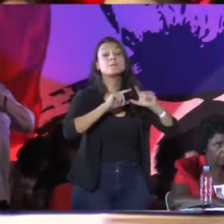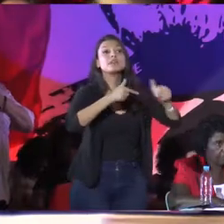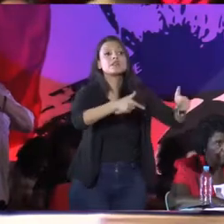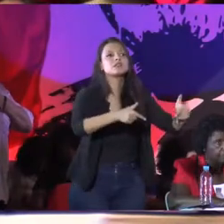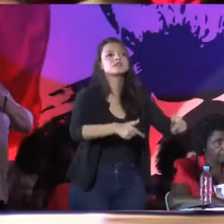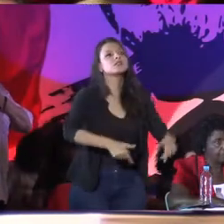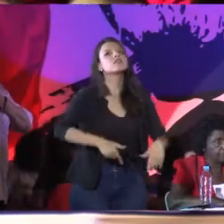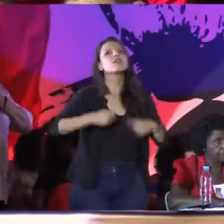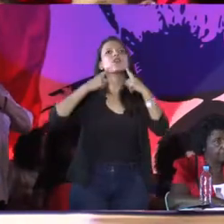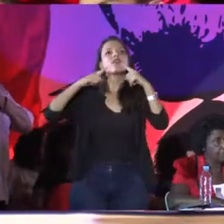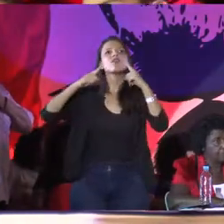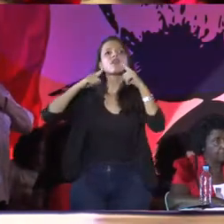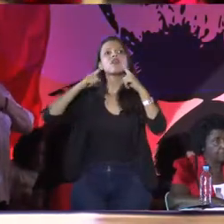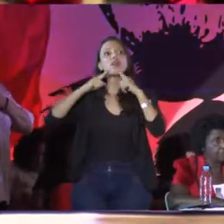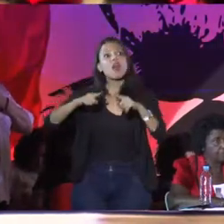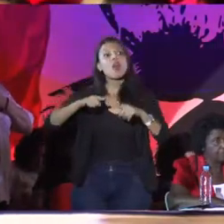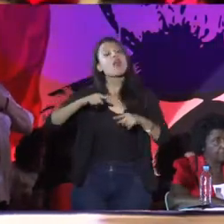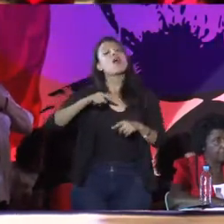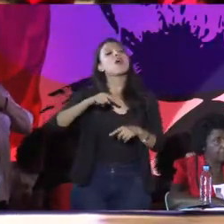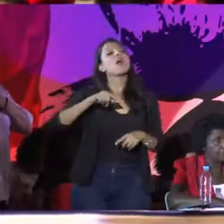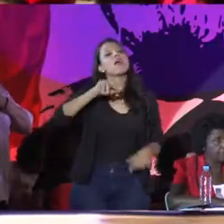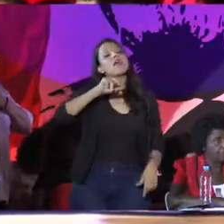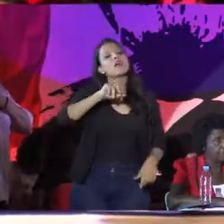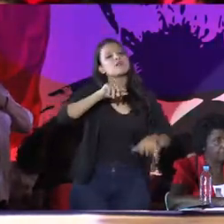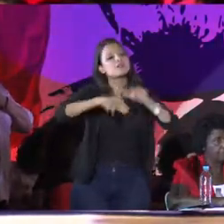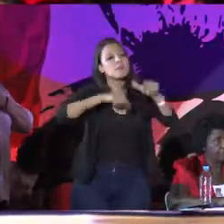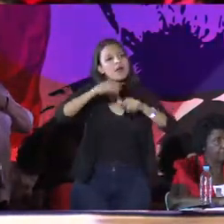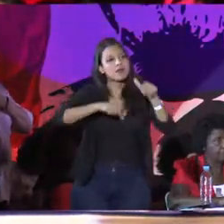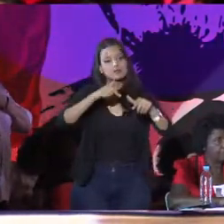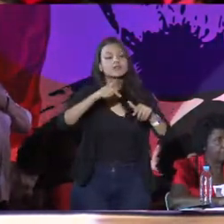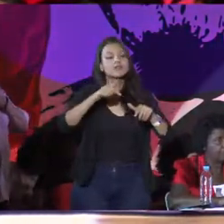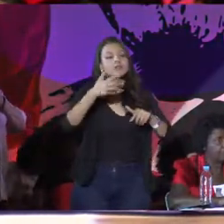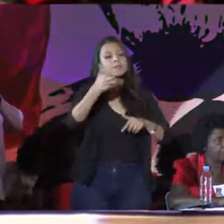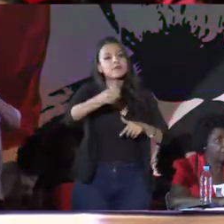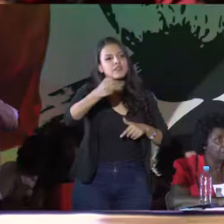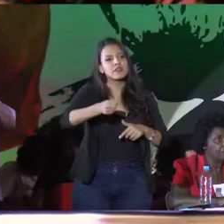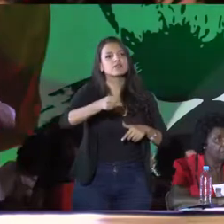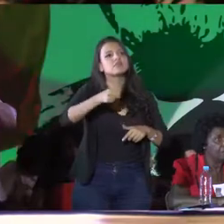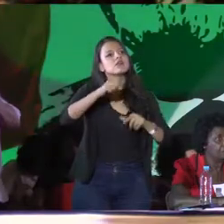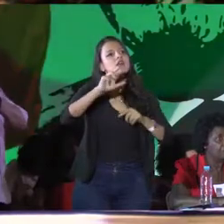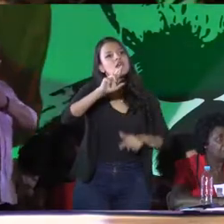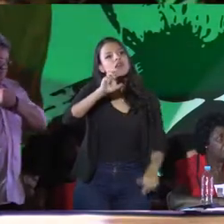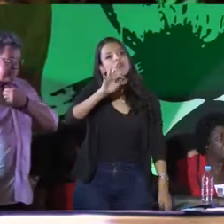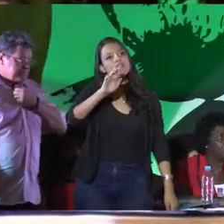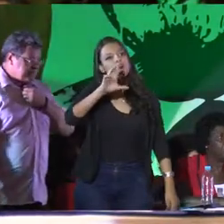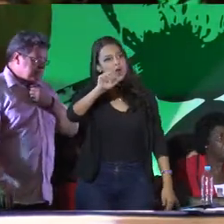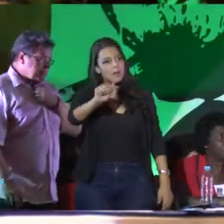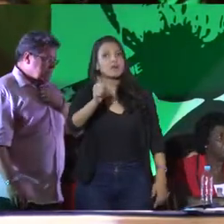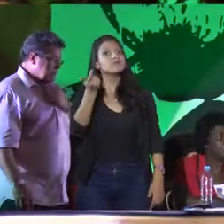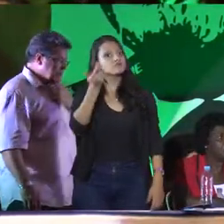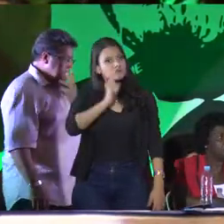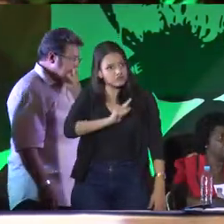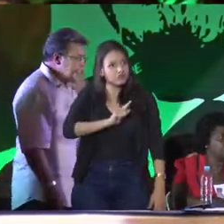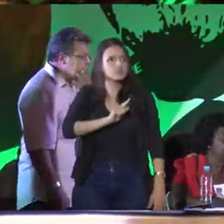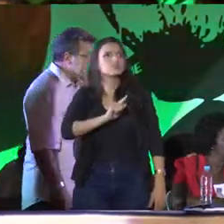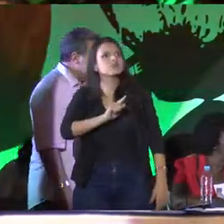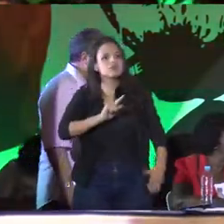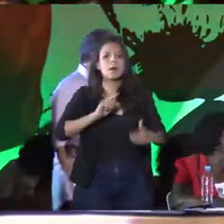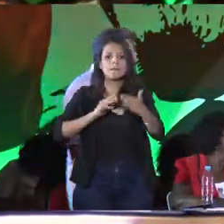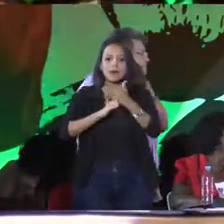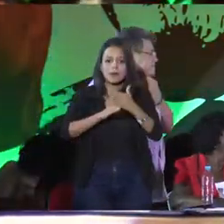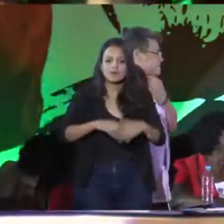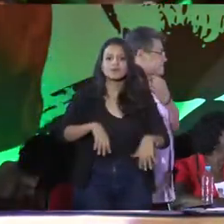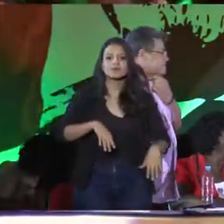da Previdência, mas aqui está a militância que vai garantir a candidatura do Lula, o direito do Lula ser candidato